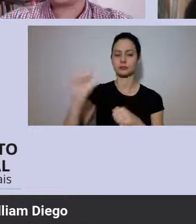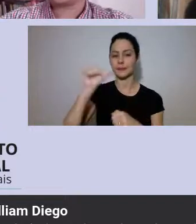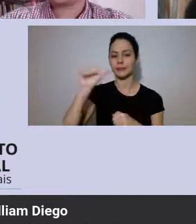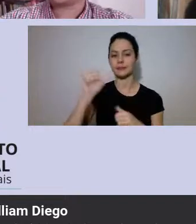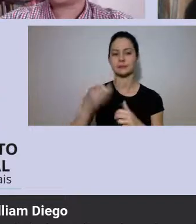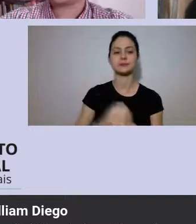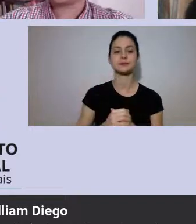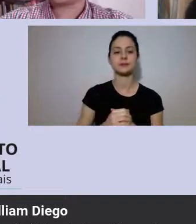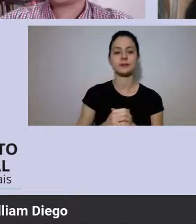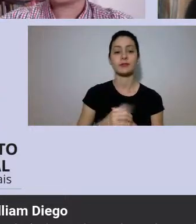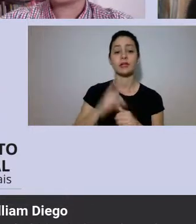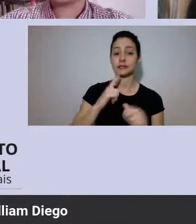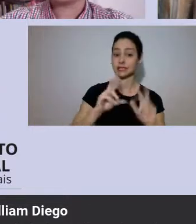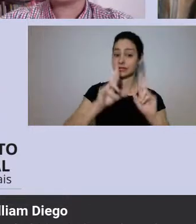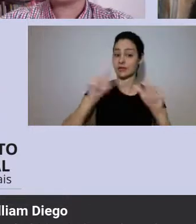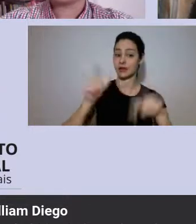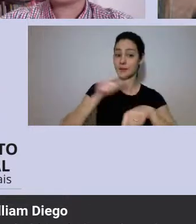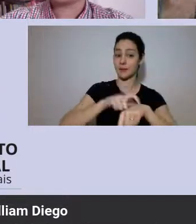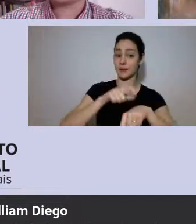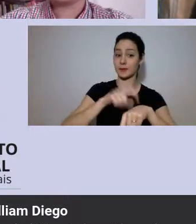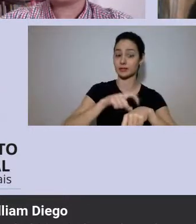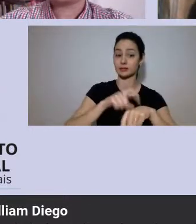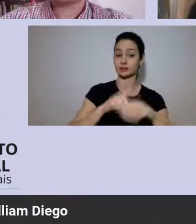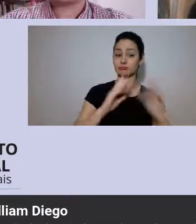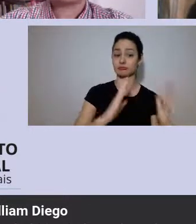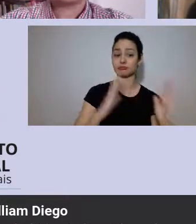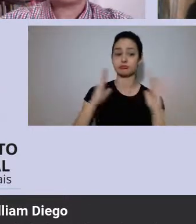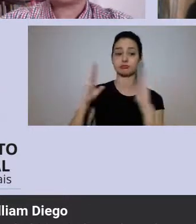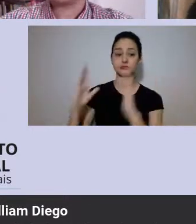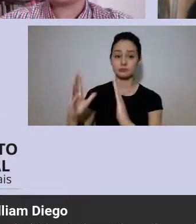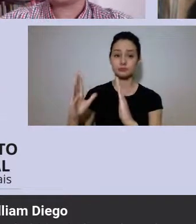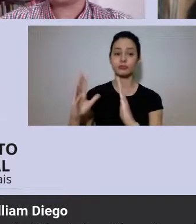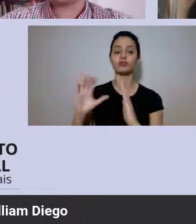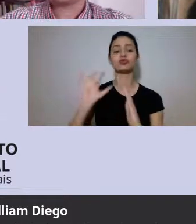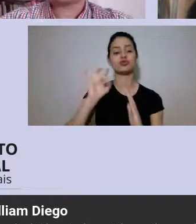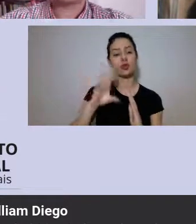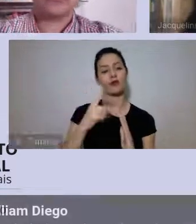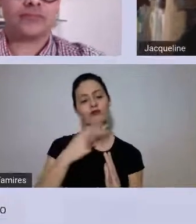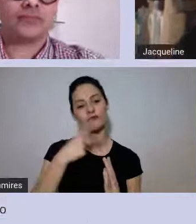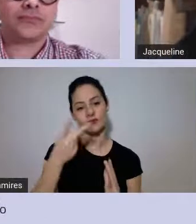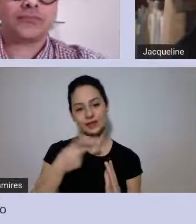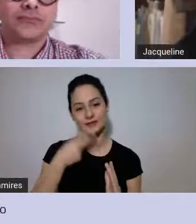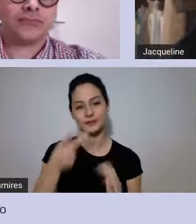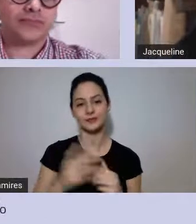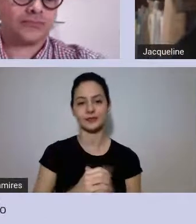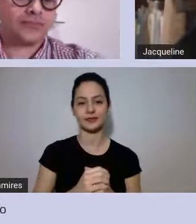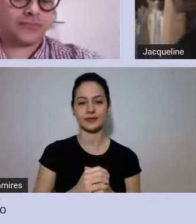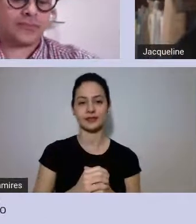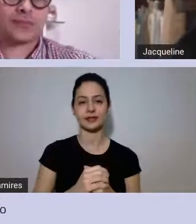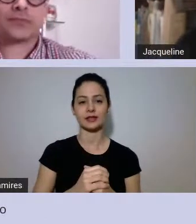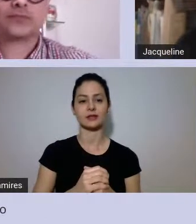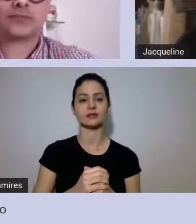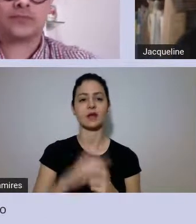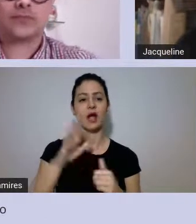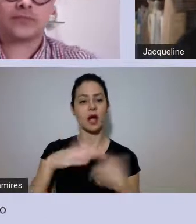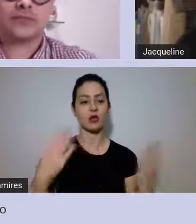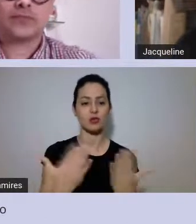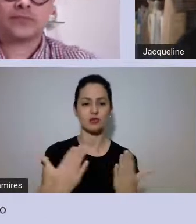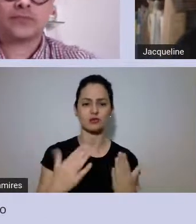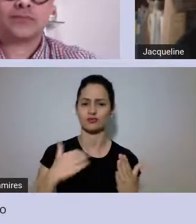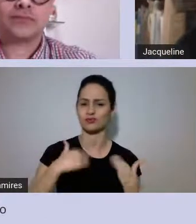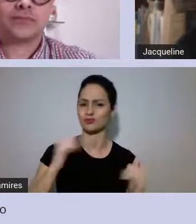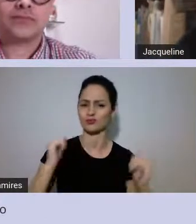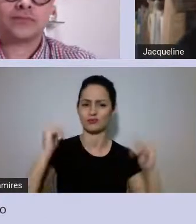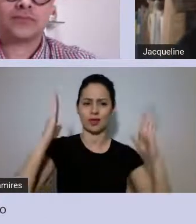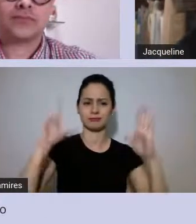Ha tenido diferentes momentos. Eu mencionei que el auge pulquero es